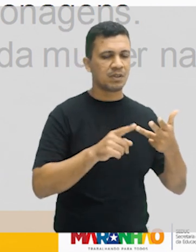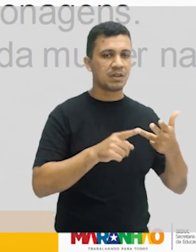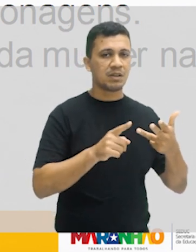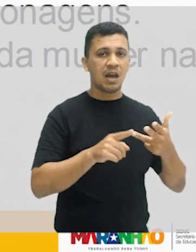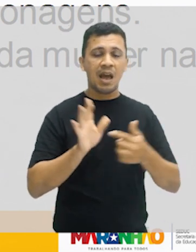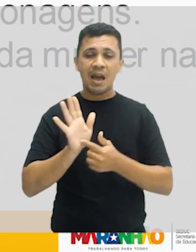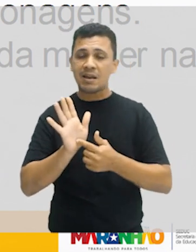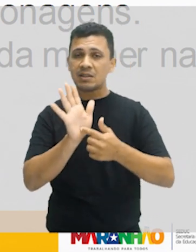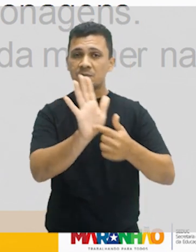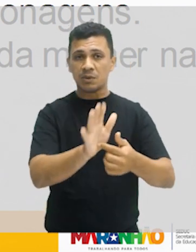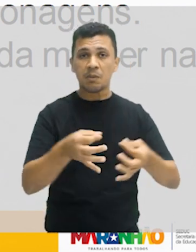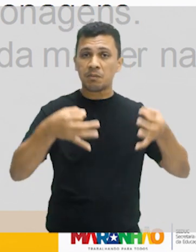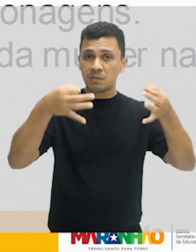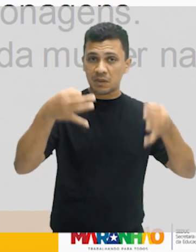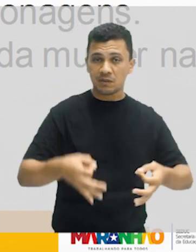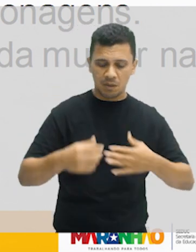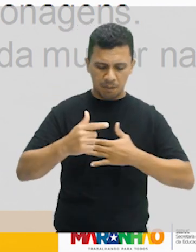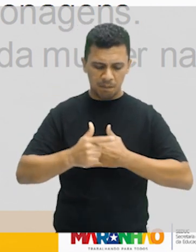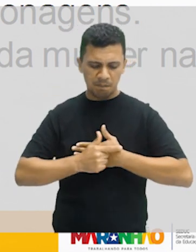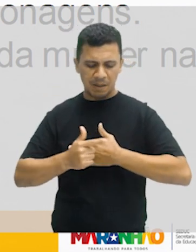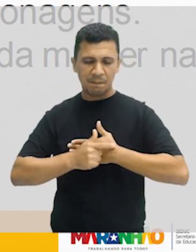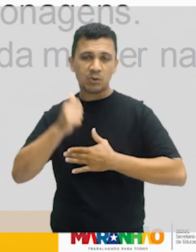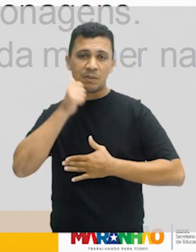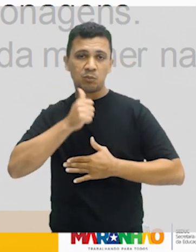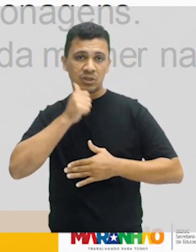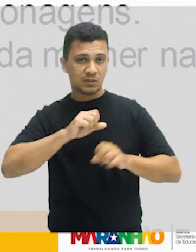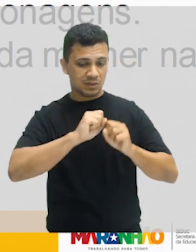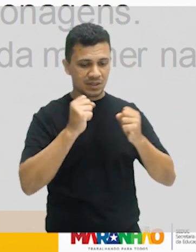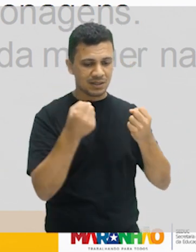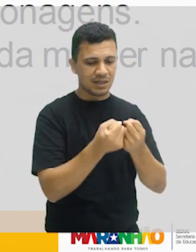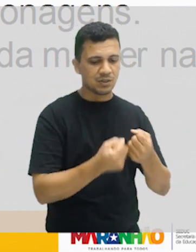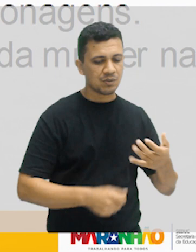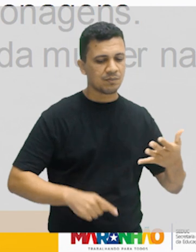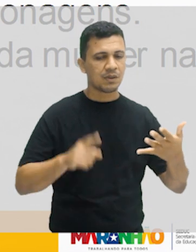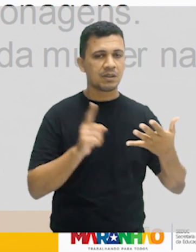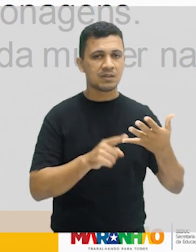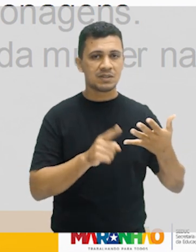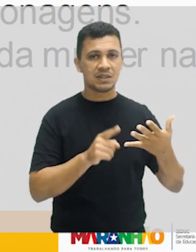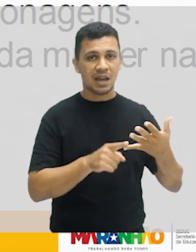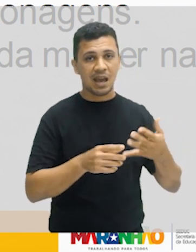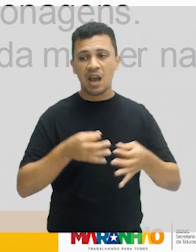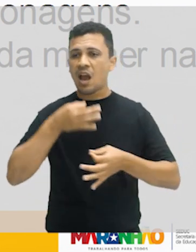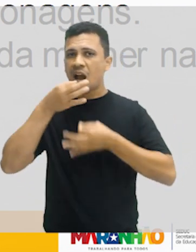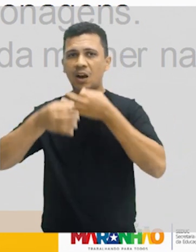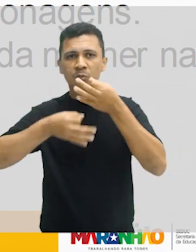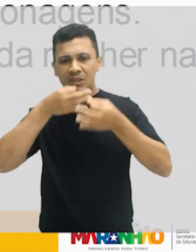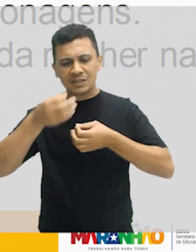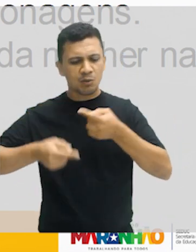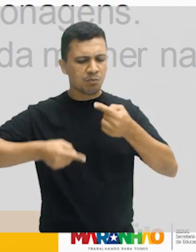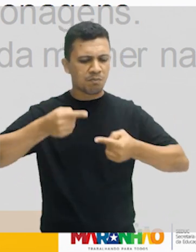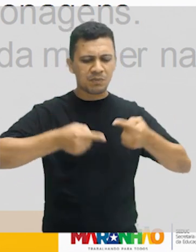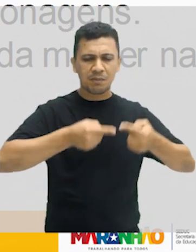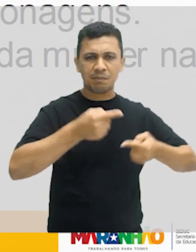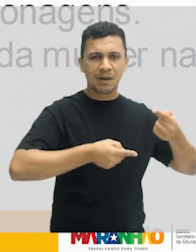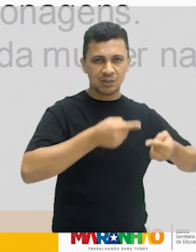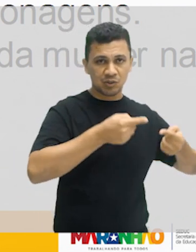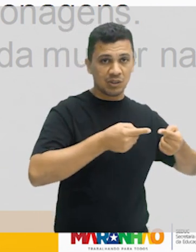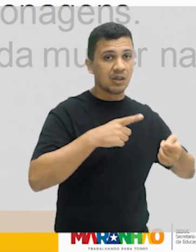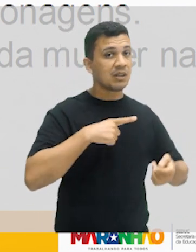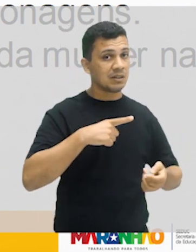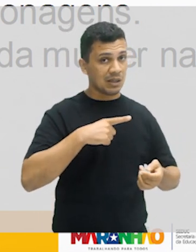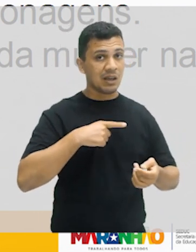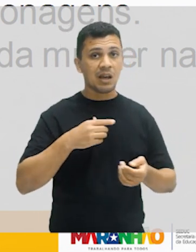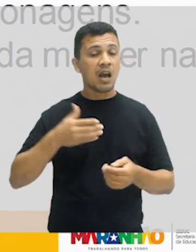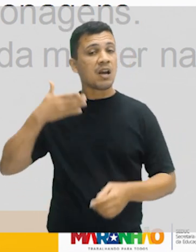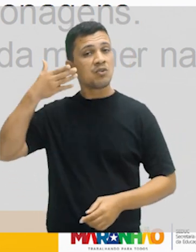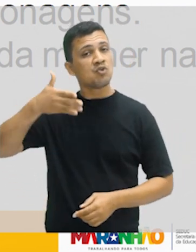na definição do papel da mulher na sociedade, ou ainda se é a argumentação a partir da discussão